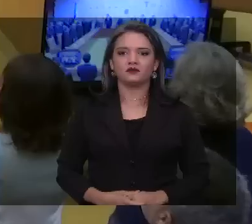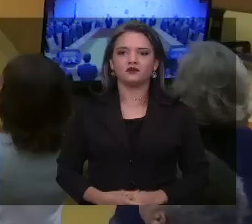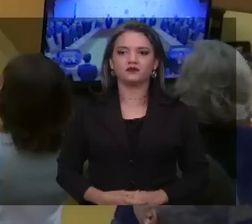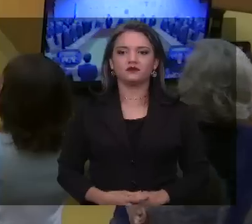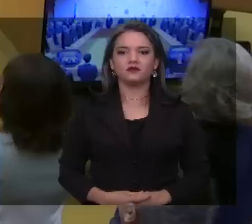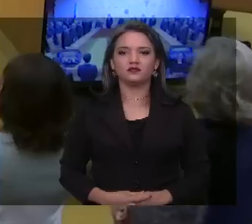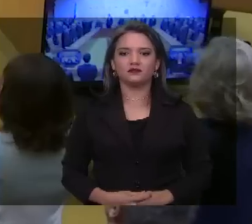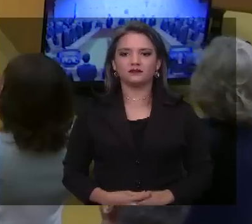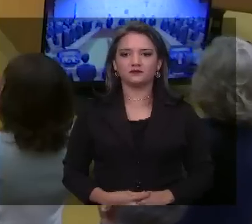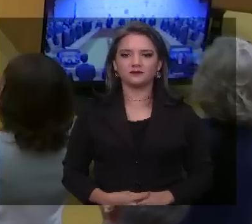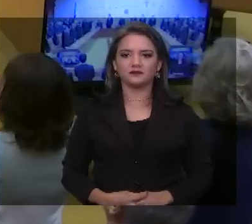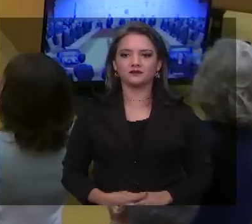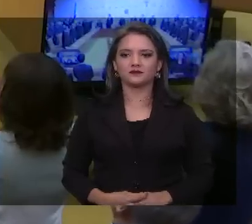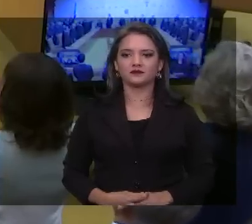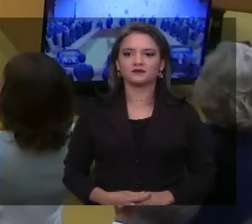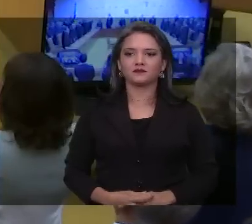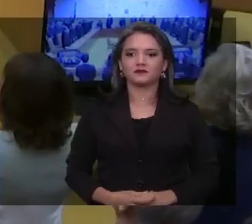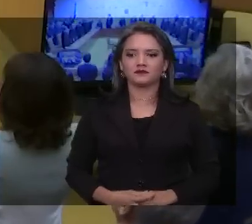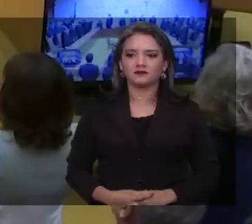Com licença.